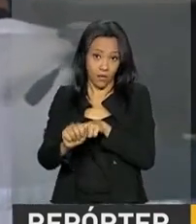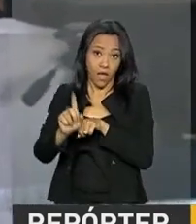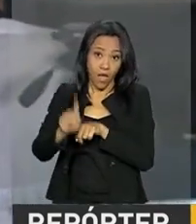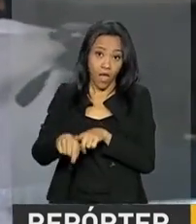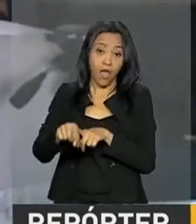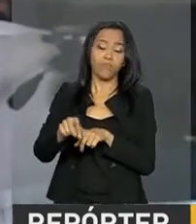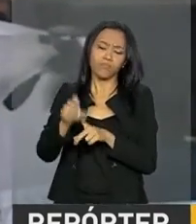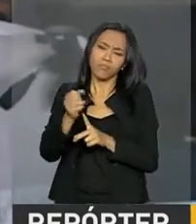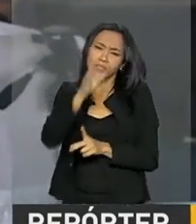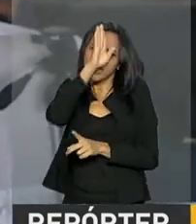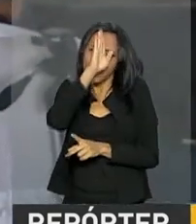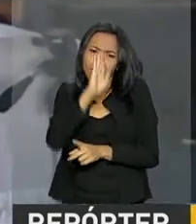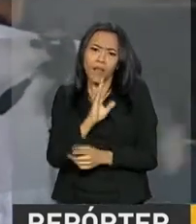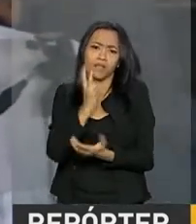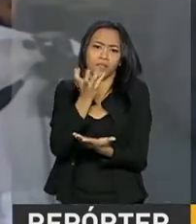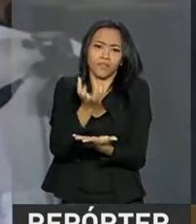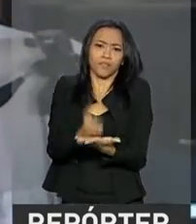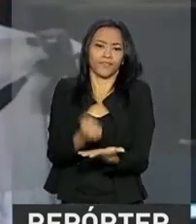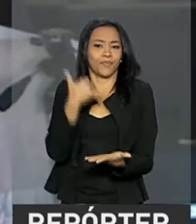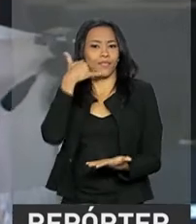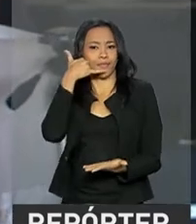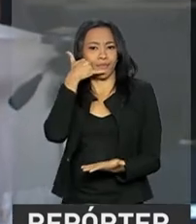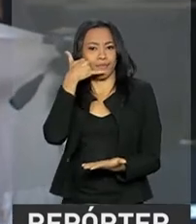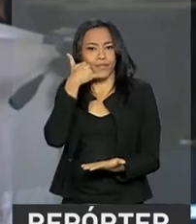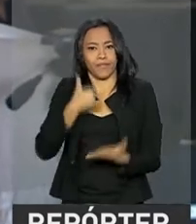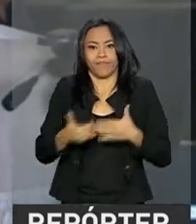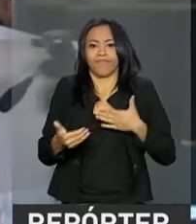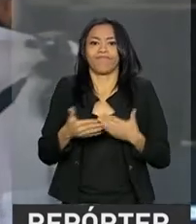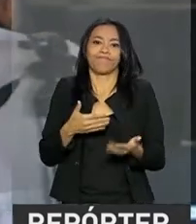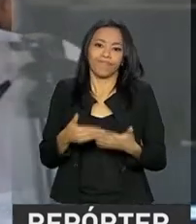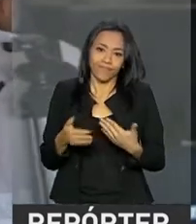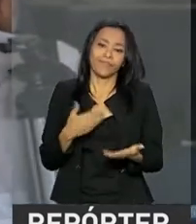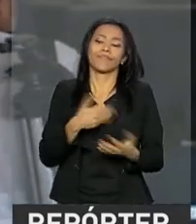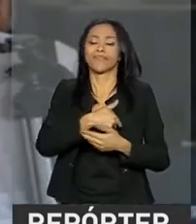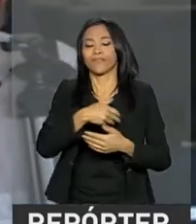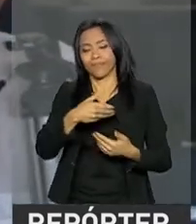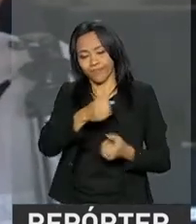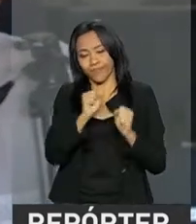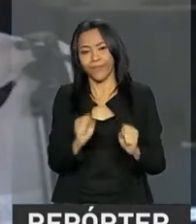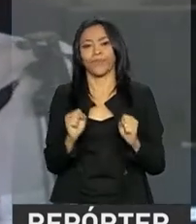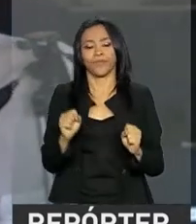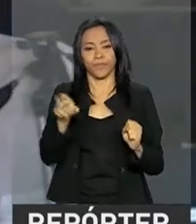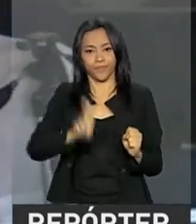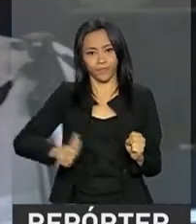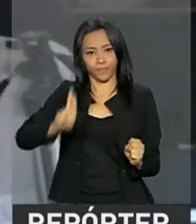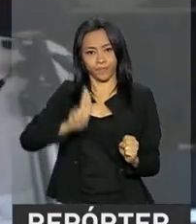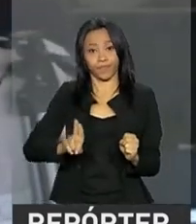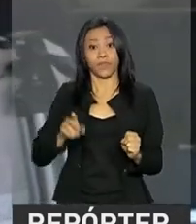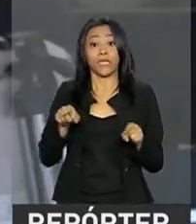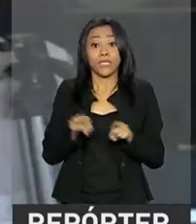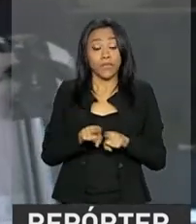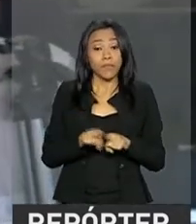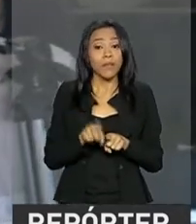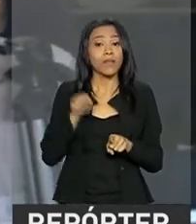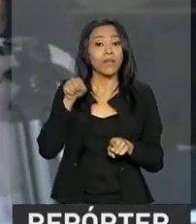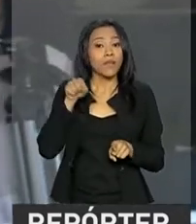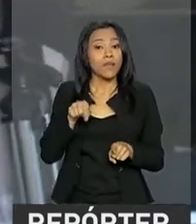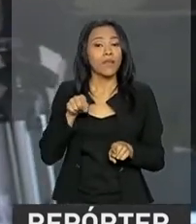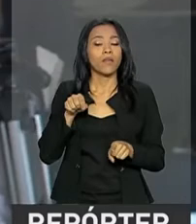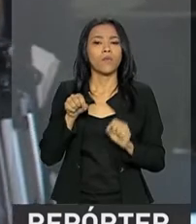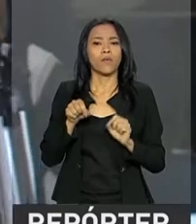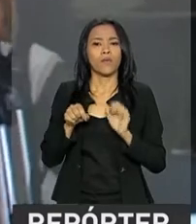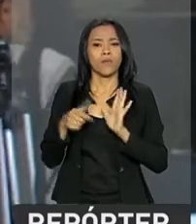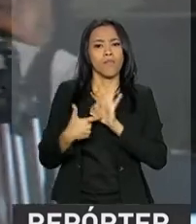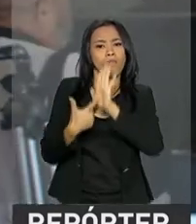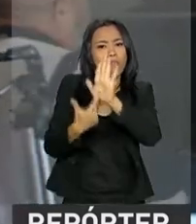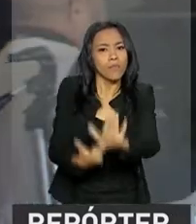download gratuito e é compatível com sistemas Android e iOS. Além de mostrar, como você falou,